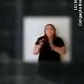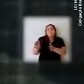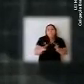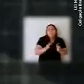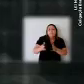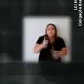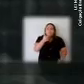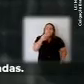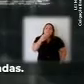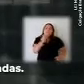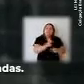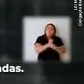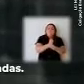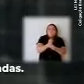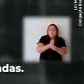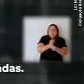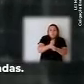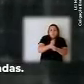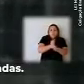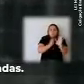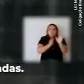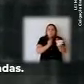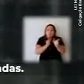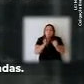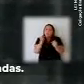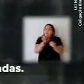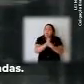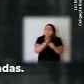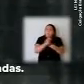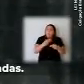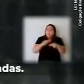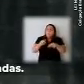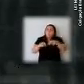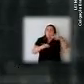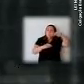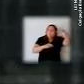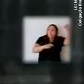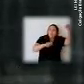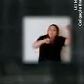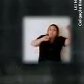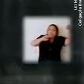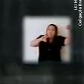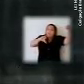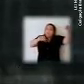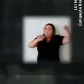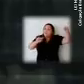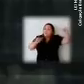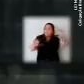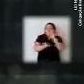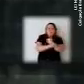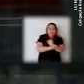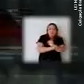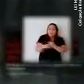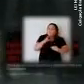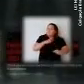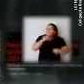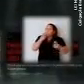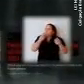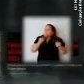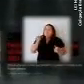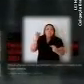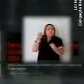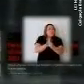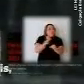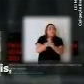o Brasil durante 13 anos Hoje diversas obras contra a seca estão paradas O Nordeste concentra o maior número de obras